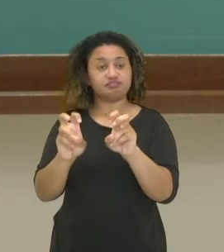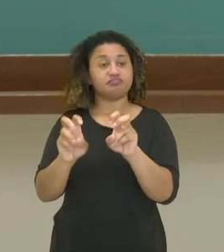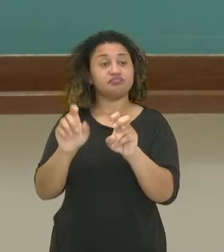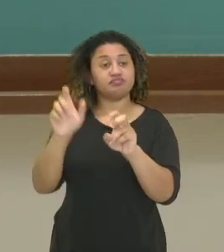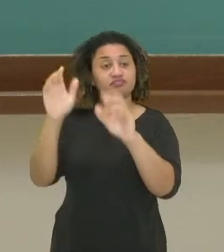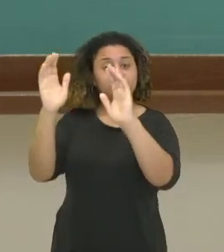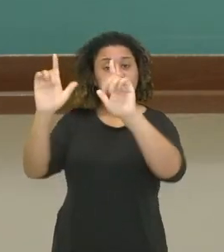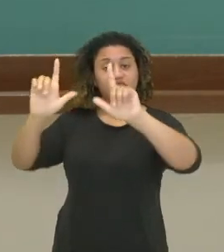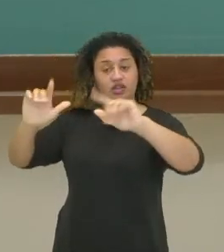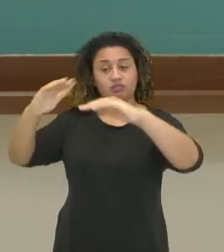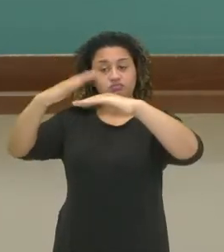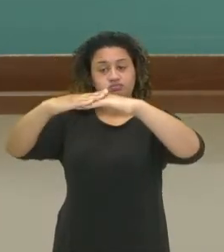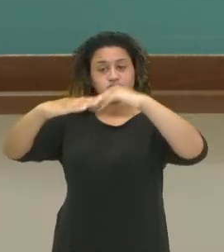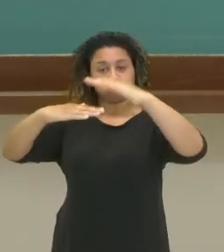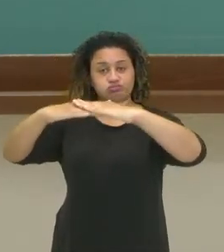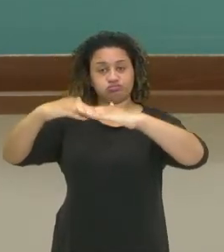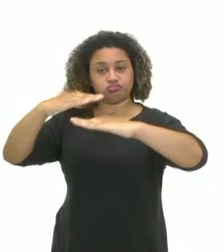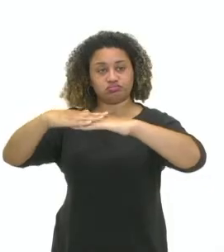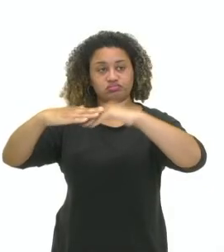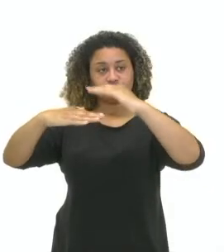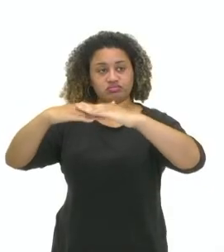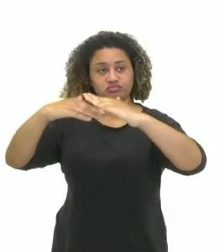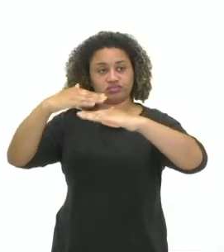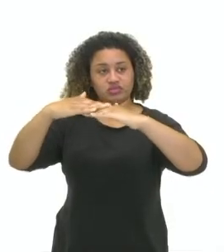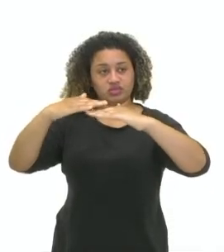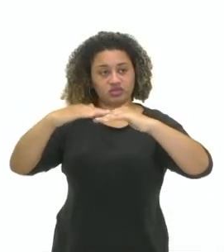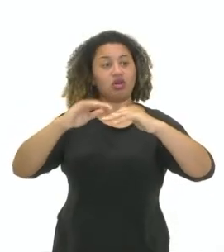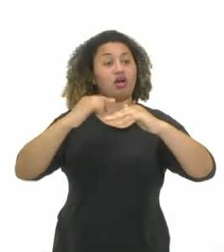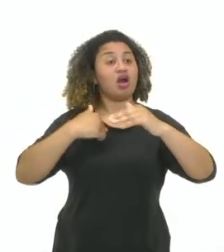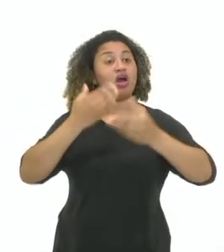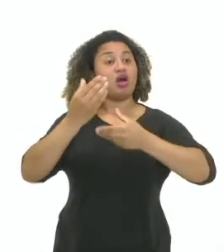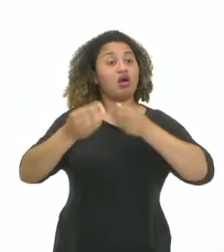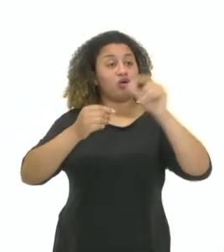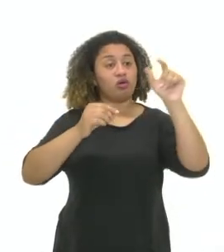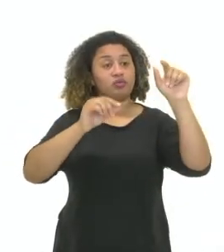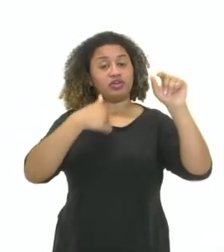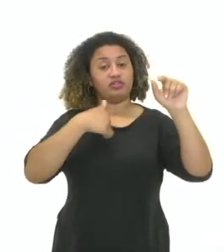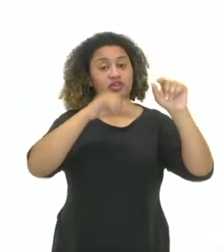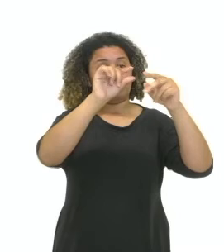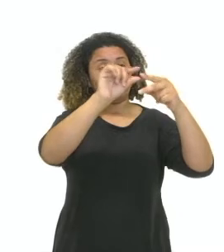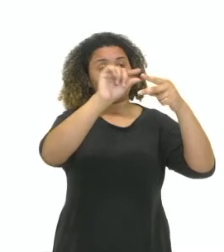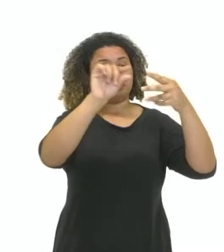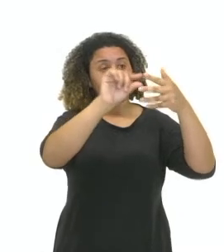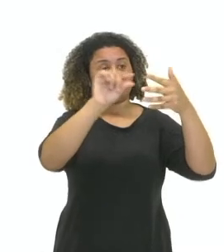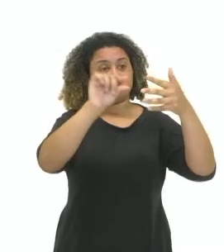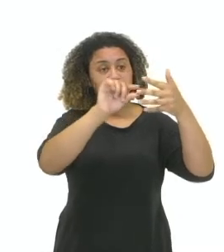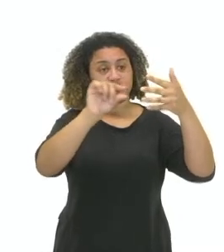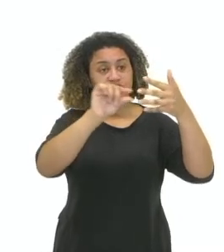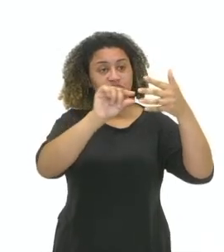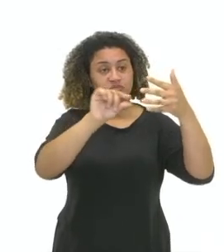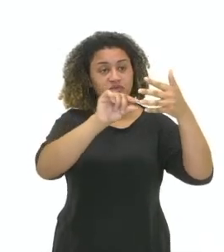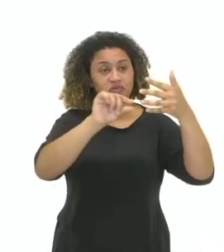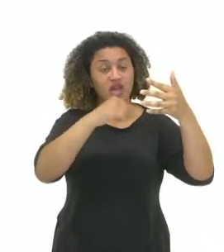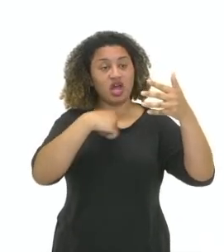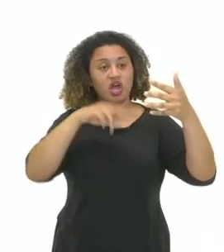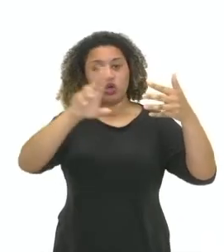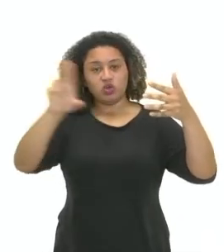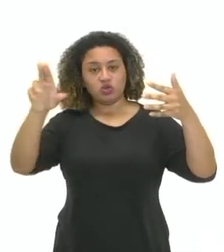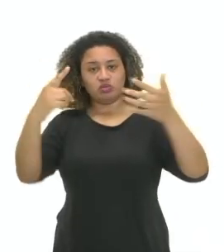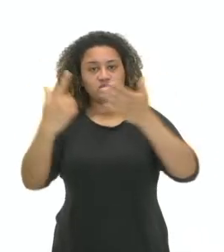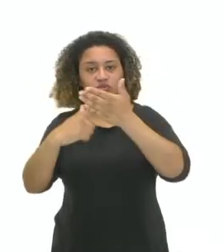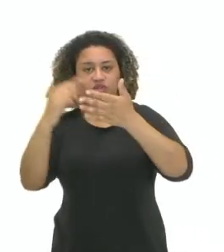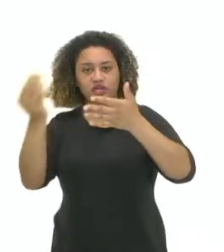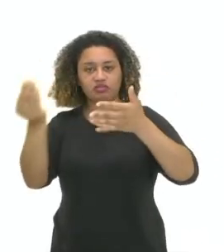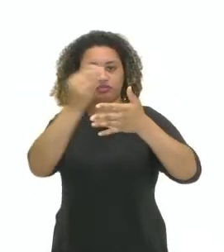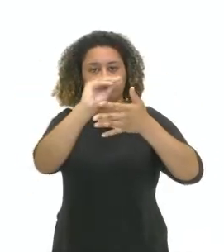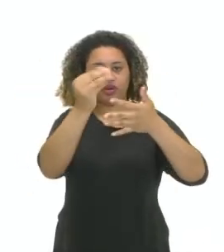pilha aqui transcrita seria: O País do Carnaval, todo terça, Almoracaba. Um passeio